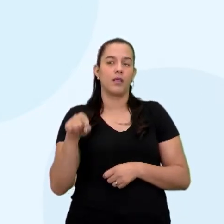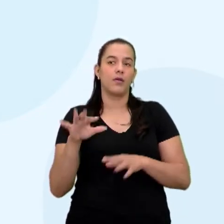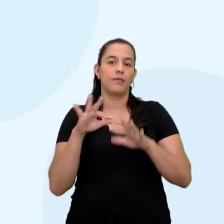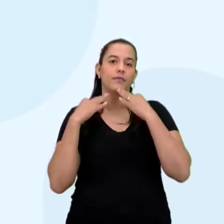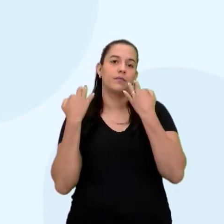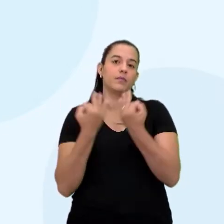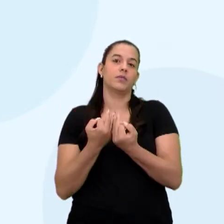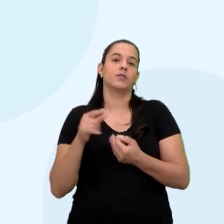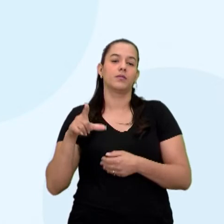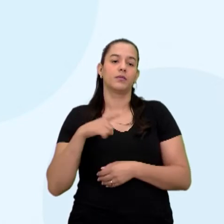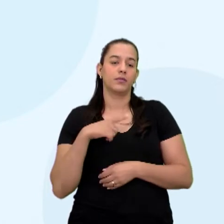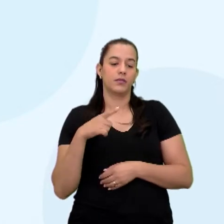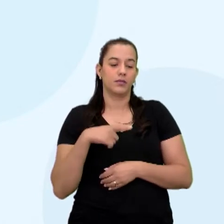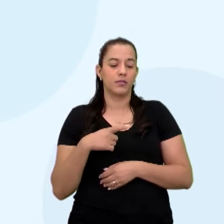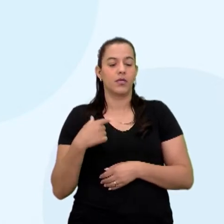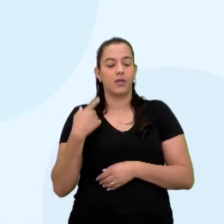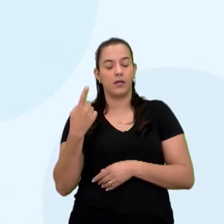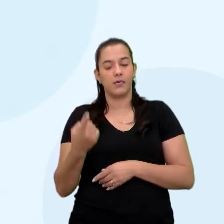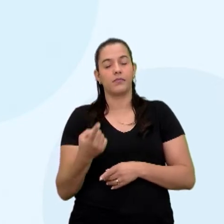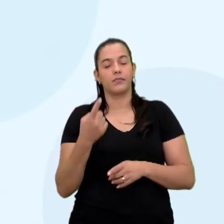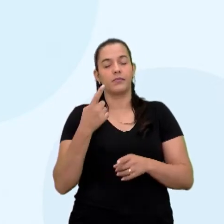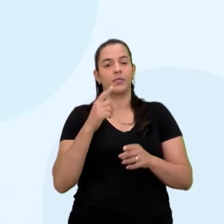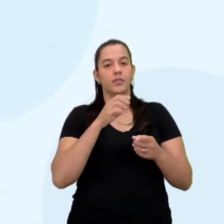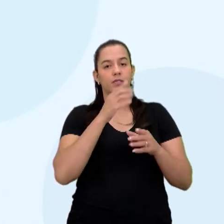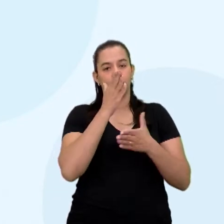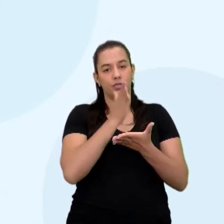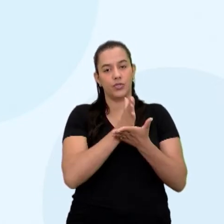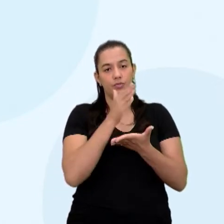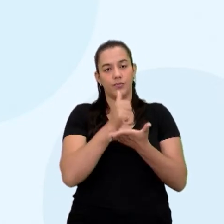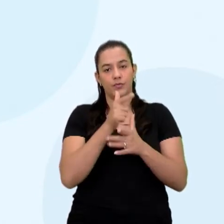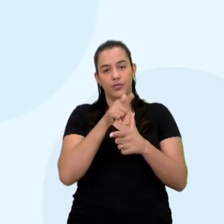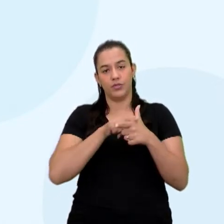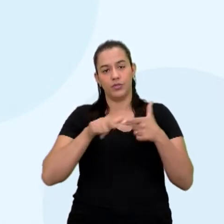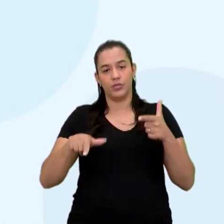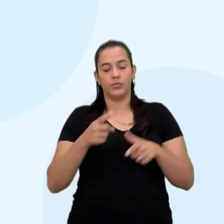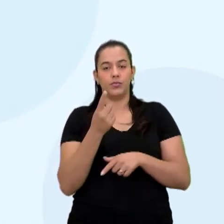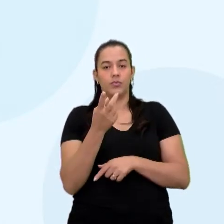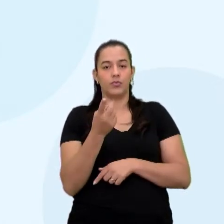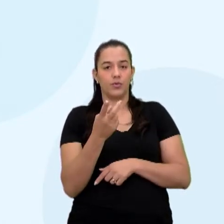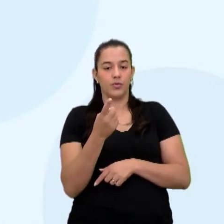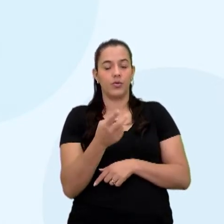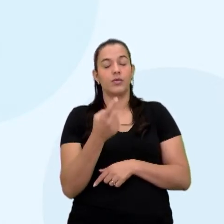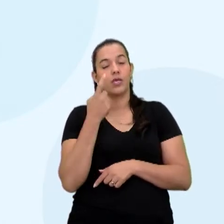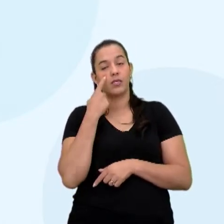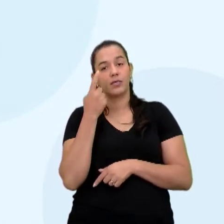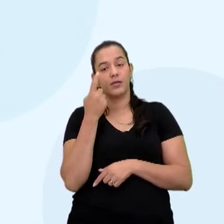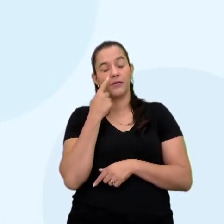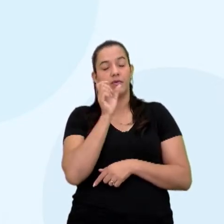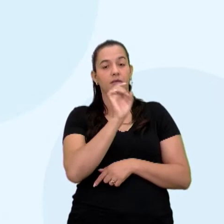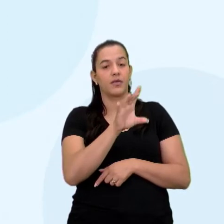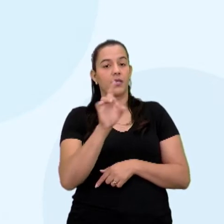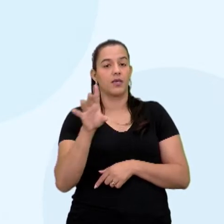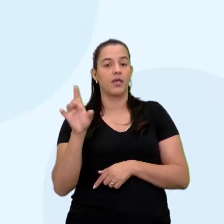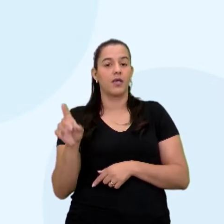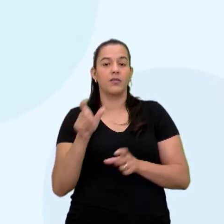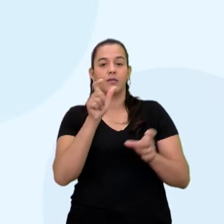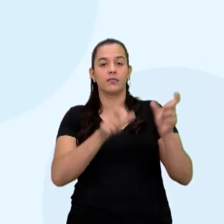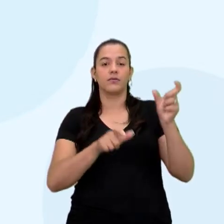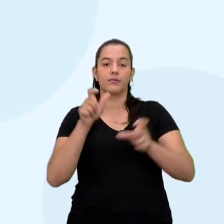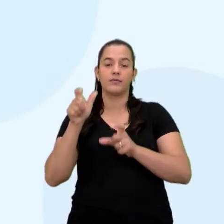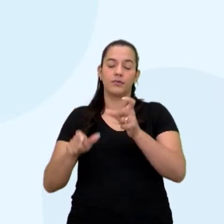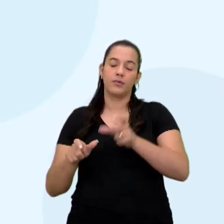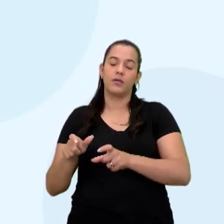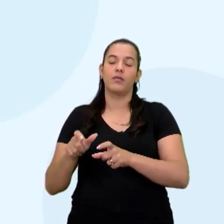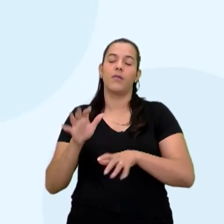por 12, e aí vai ter a média mensal do que cada cidadão dessa região ganha em média, tá? Não quer dizer que eles